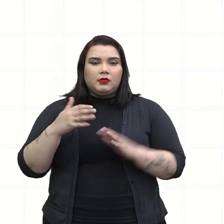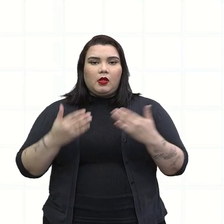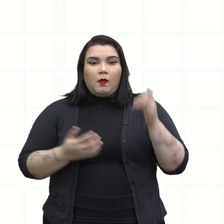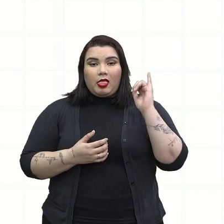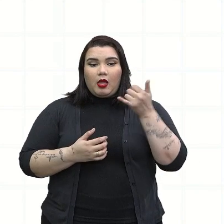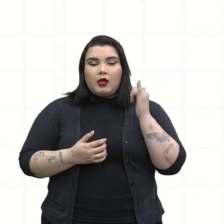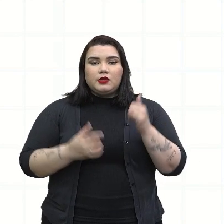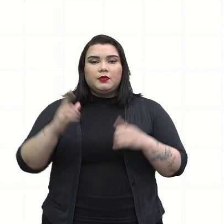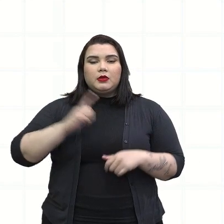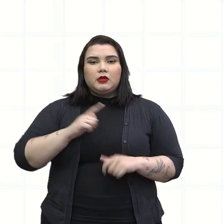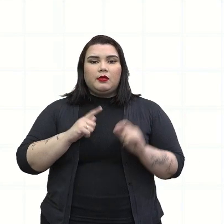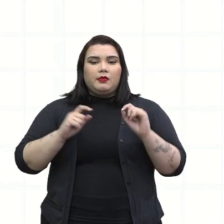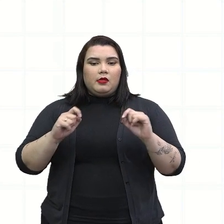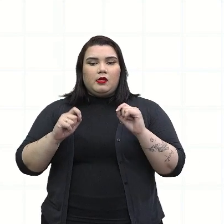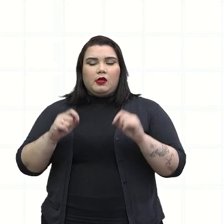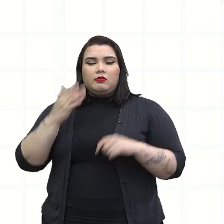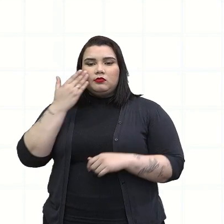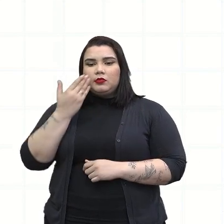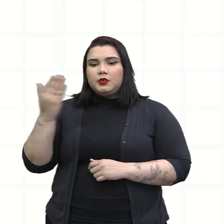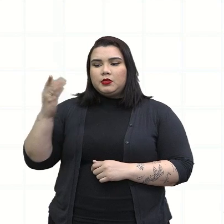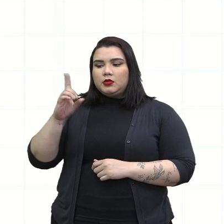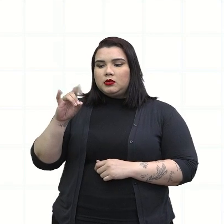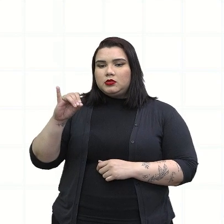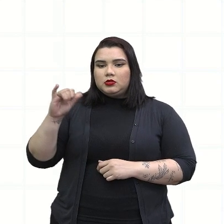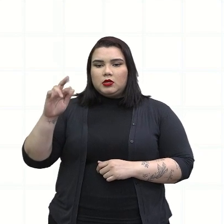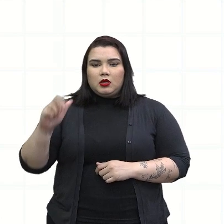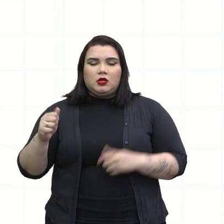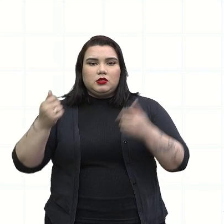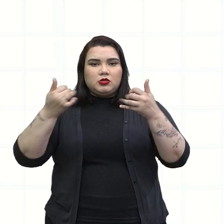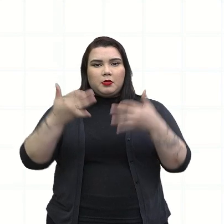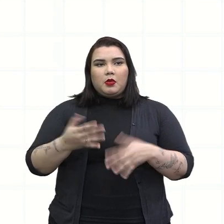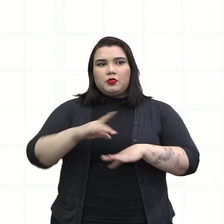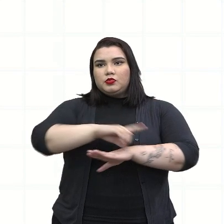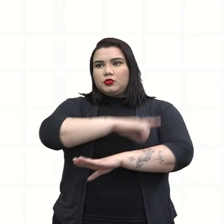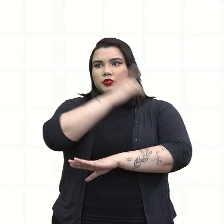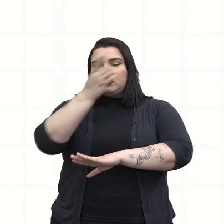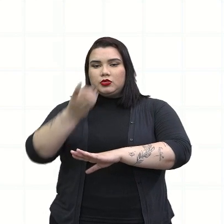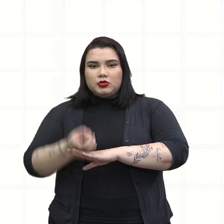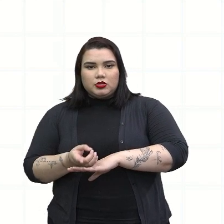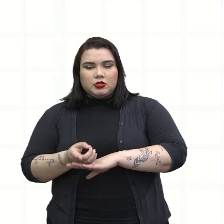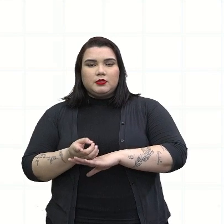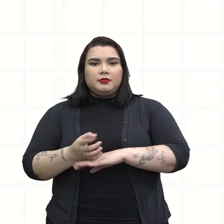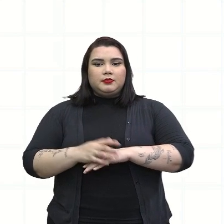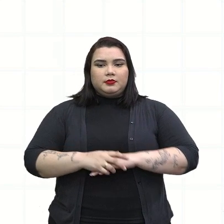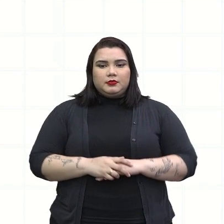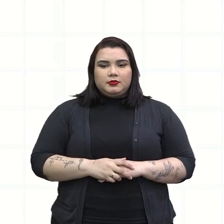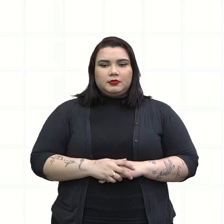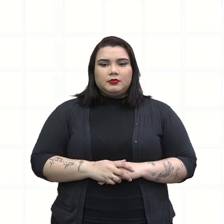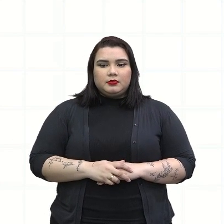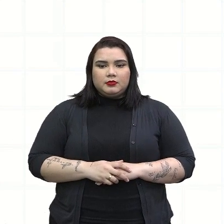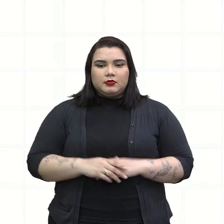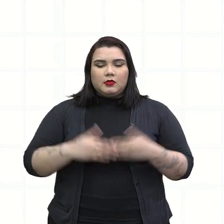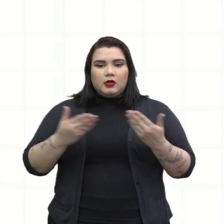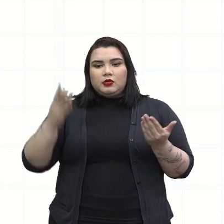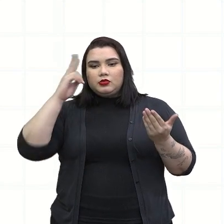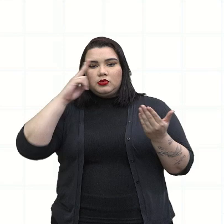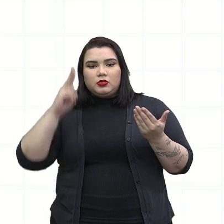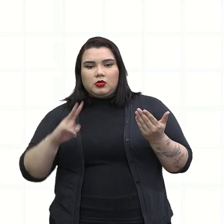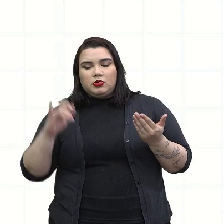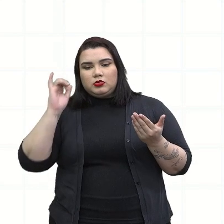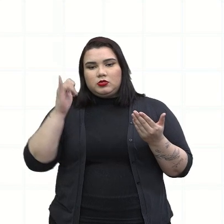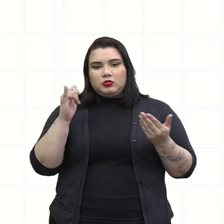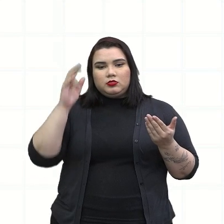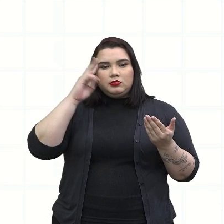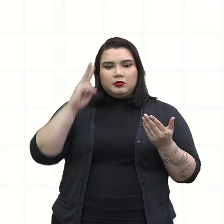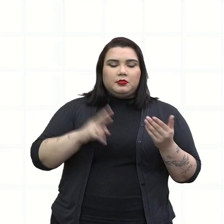nome diz, o diário ali está narrando um dia, né? Today's my favorite day. A história está narrando a história